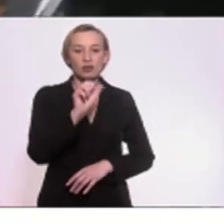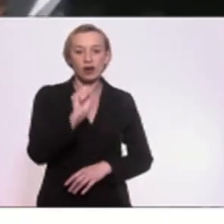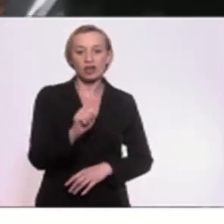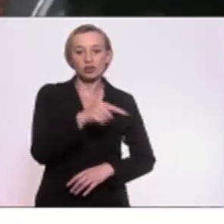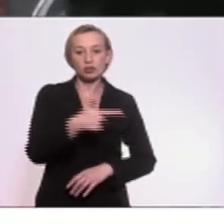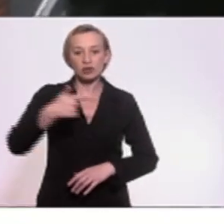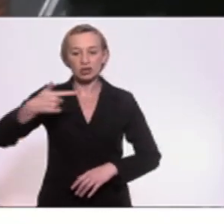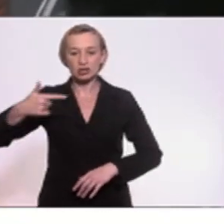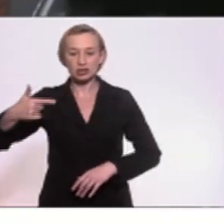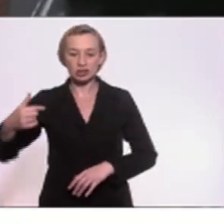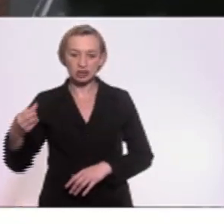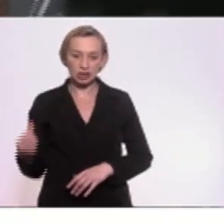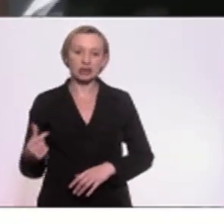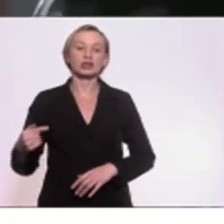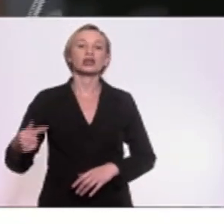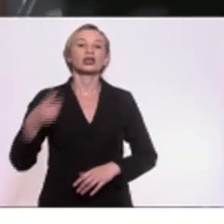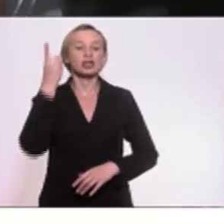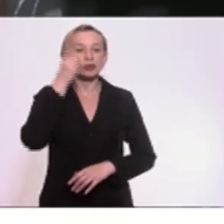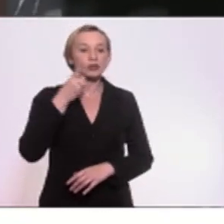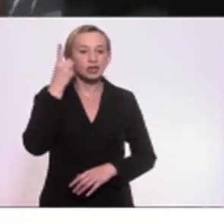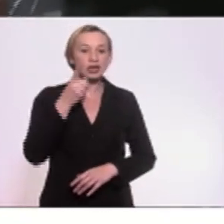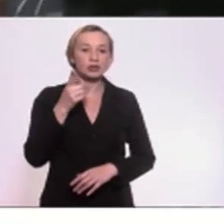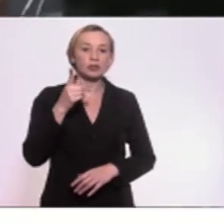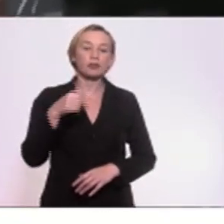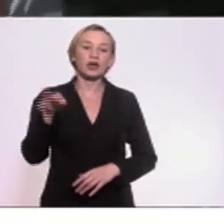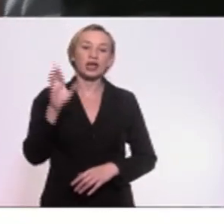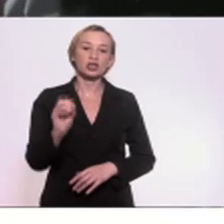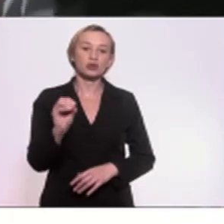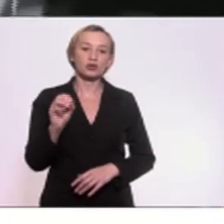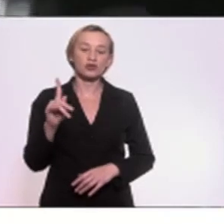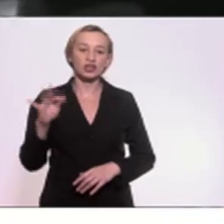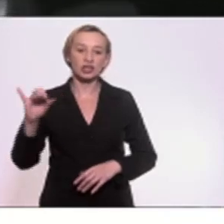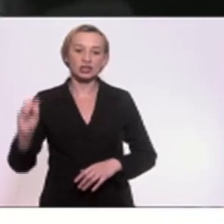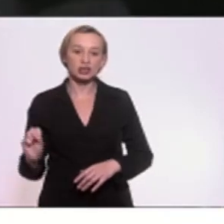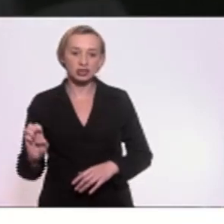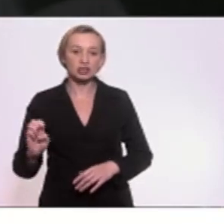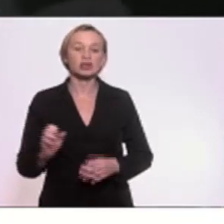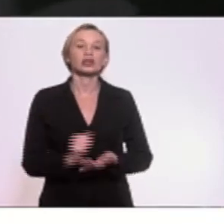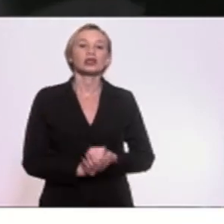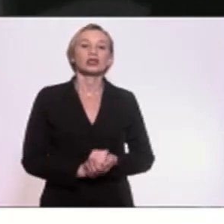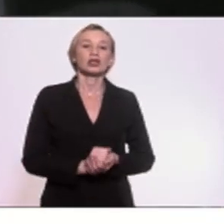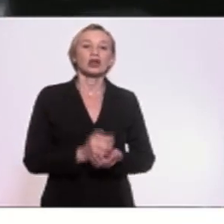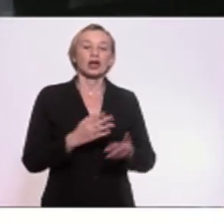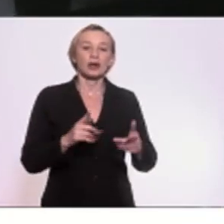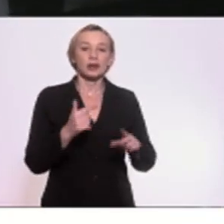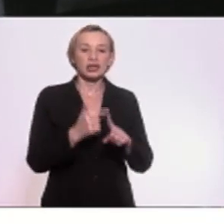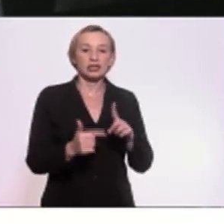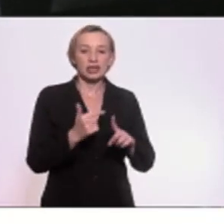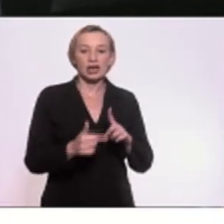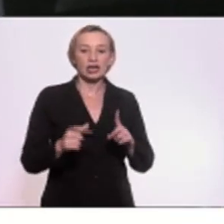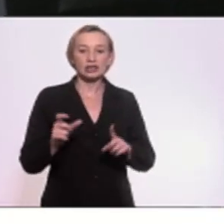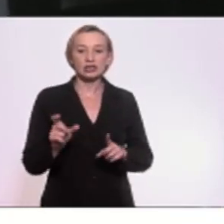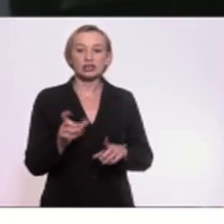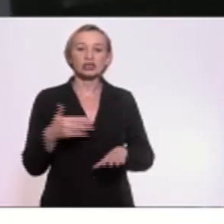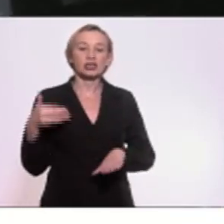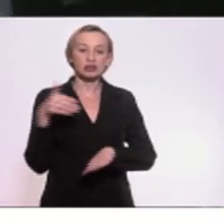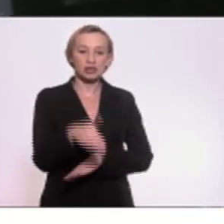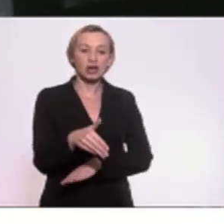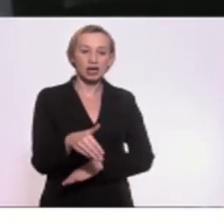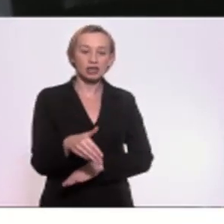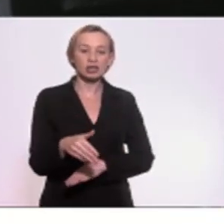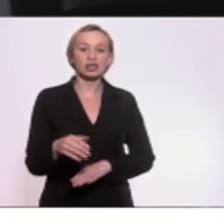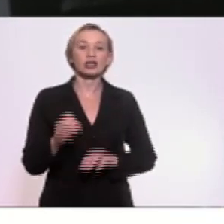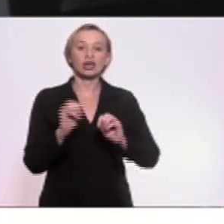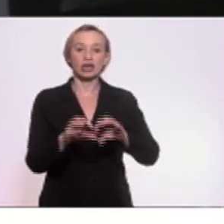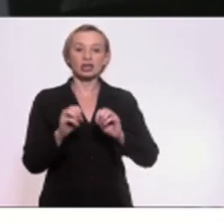95-A/2007, da autoria do deputado Pedro Fernandes, que estabelece a meia entrada para os profissionais que estejam em efetivo exercício nas instituições de ensino da rede pública e privada no Estado do